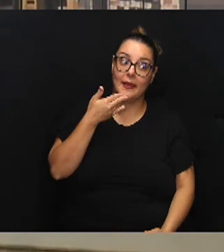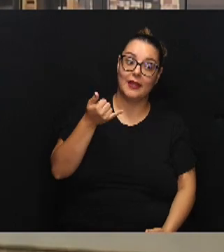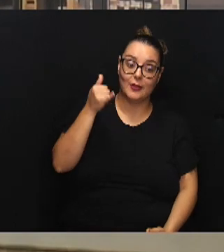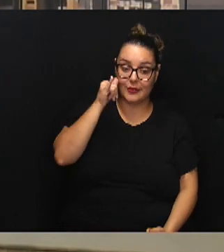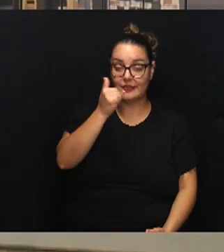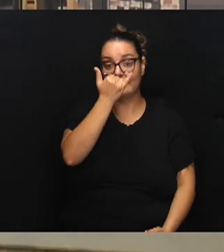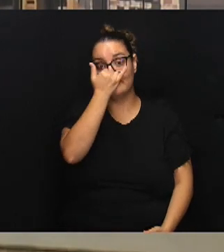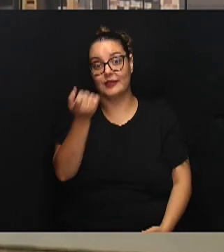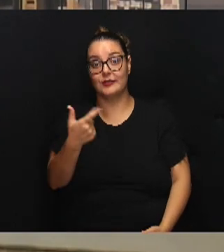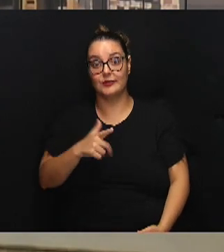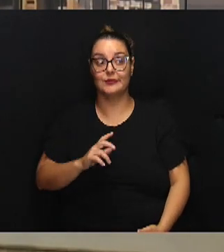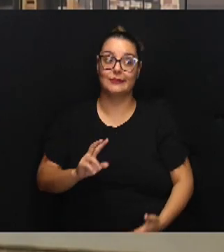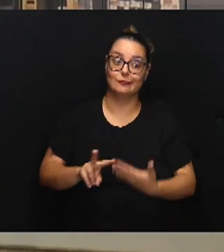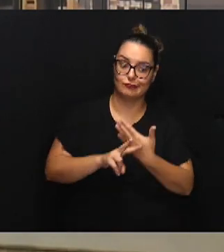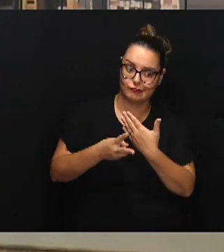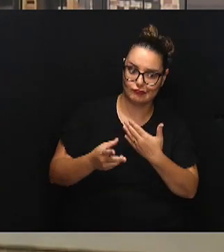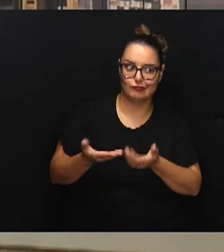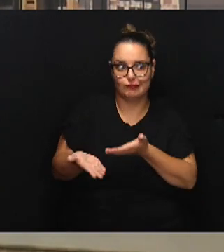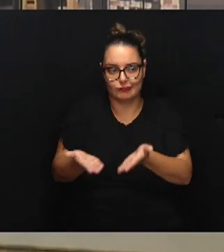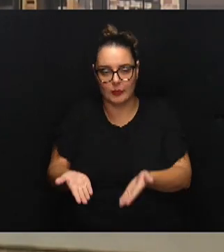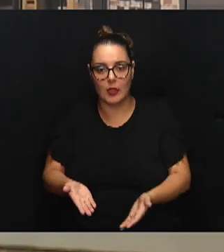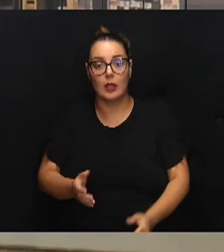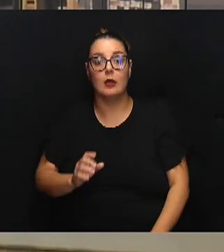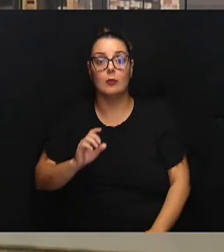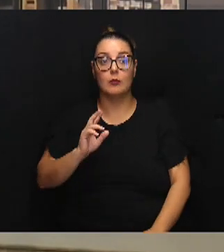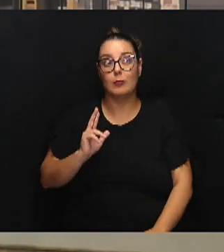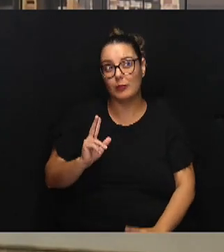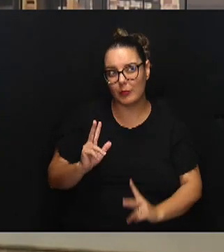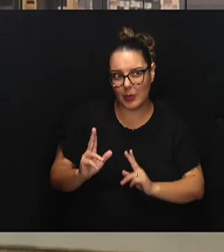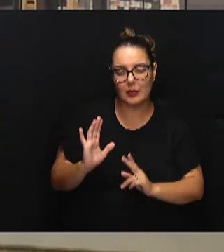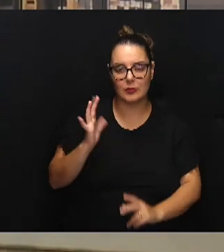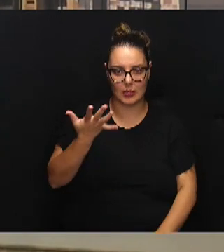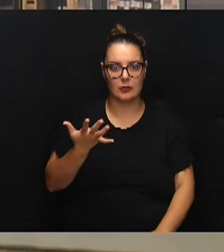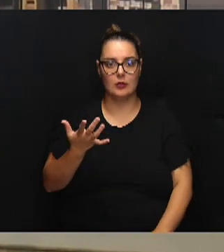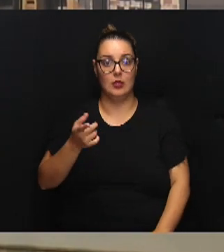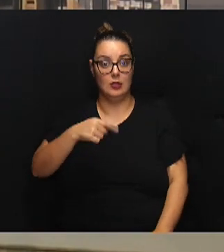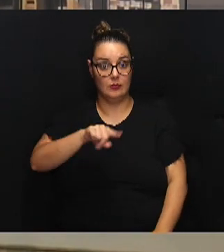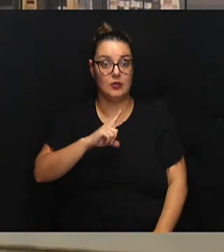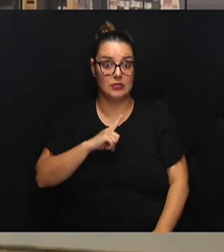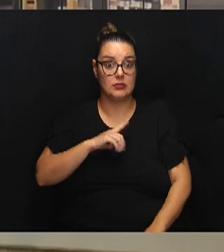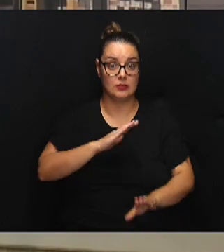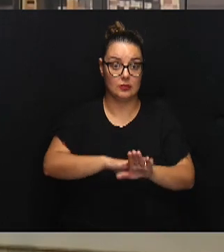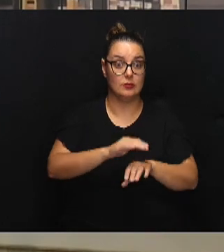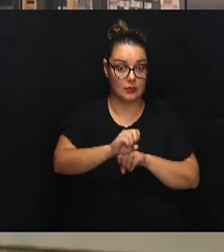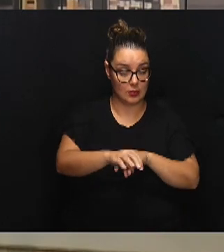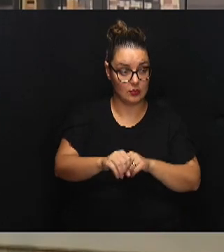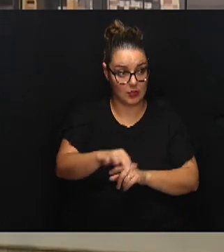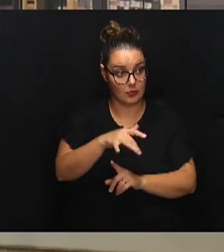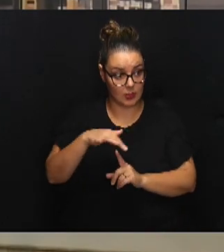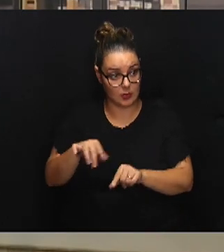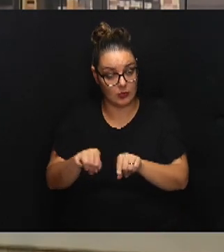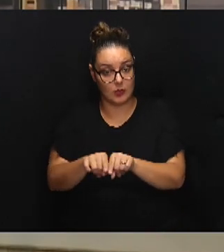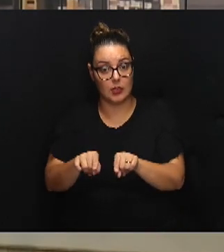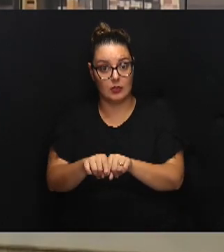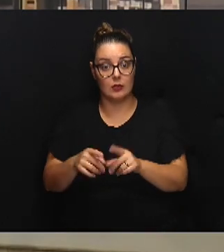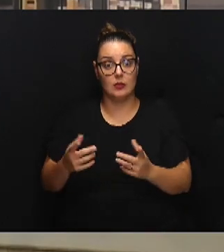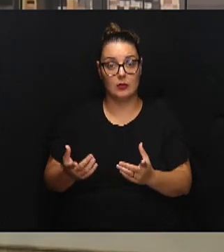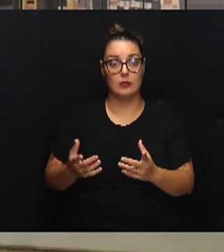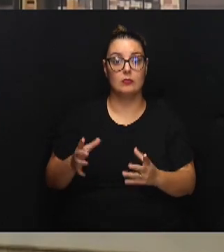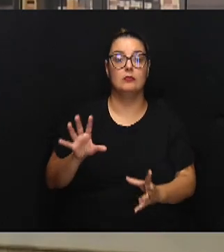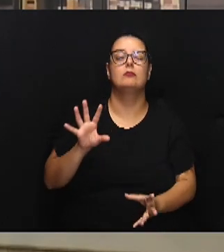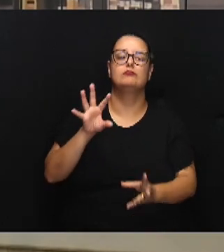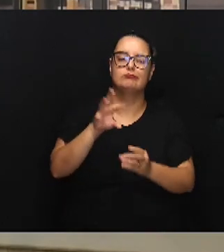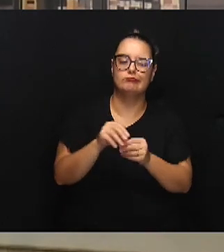mas vai acontecer eventualmente casos como esse. E eu queria saber se vocês têm ação de educação ambiental também para fechar